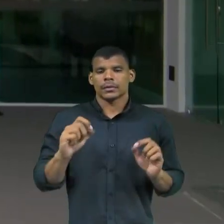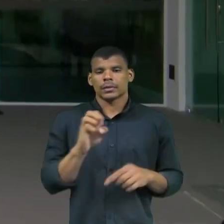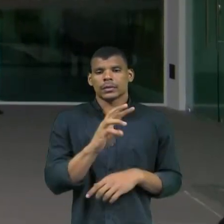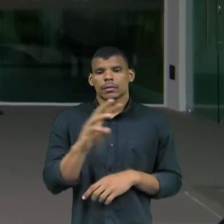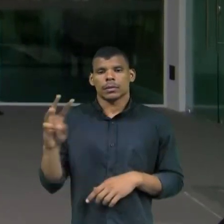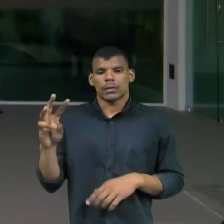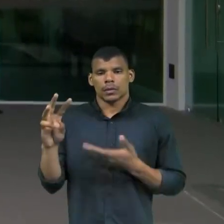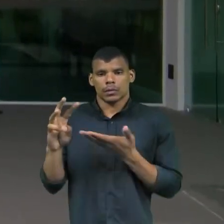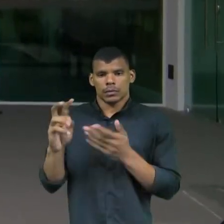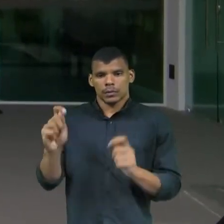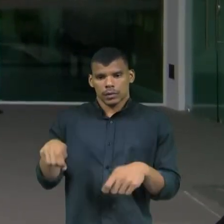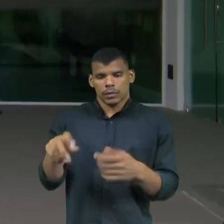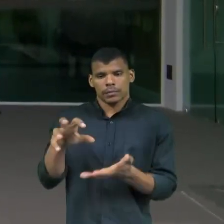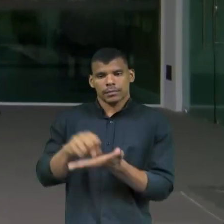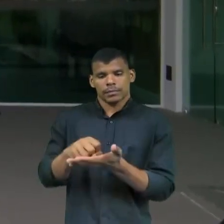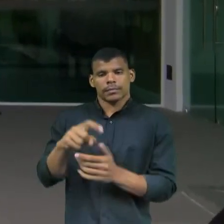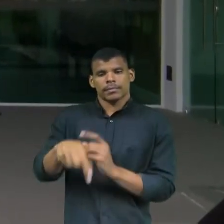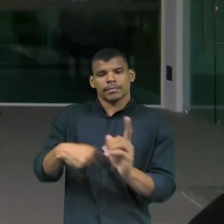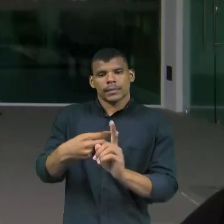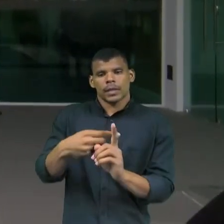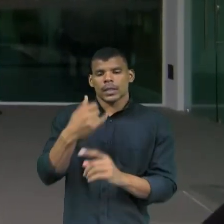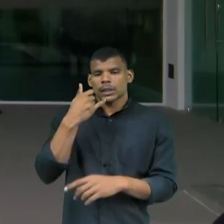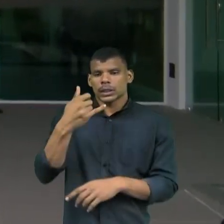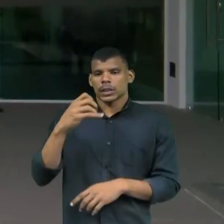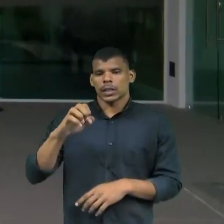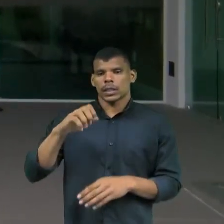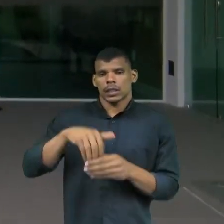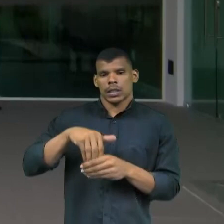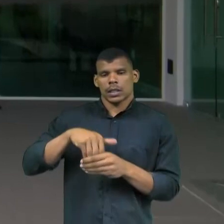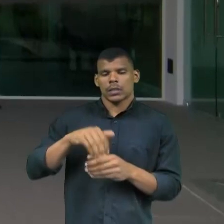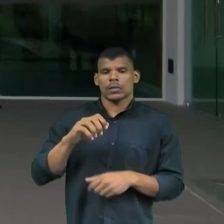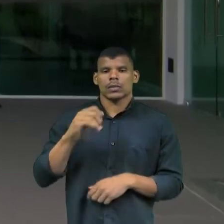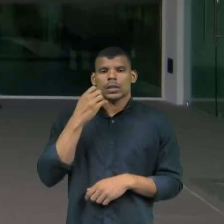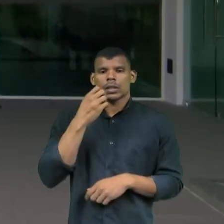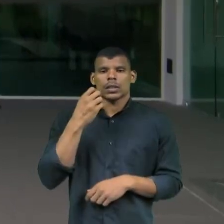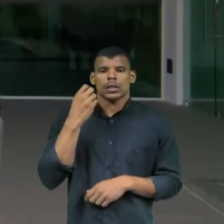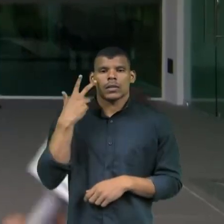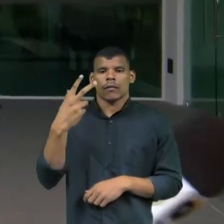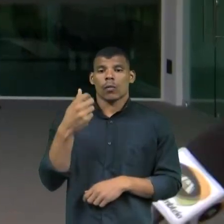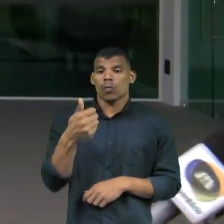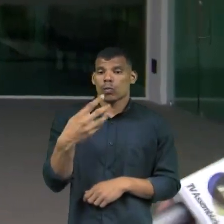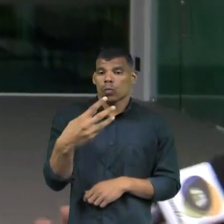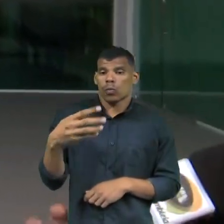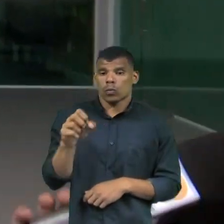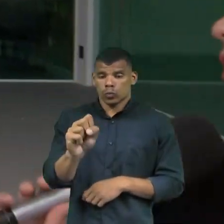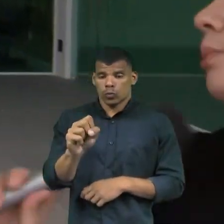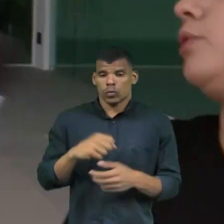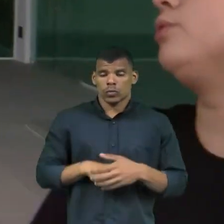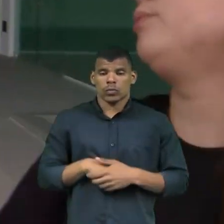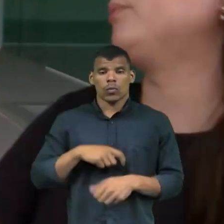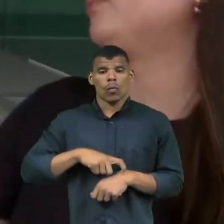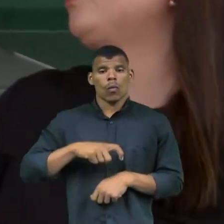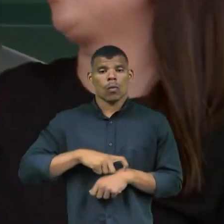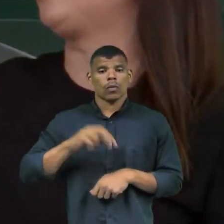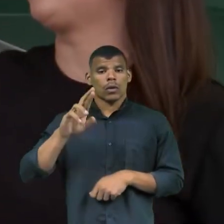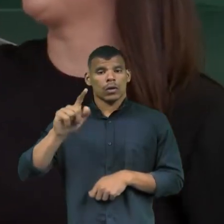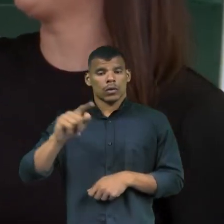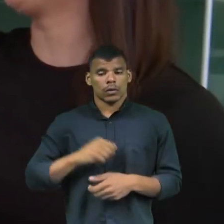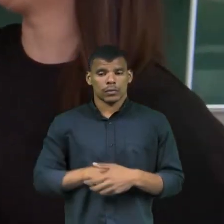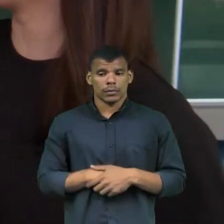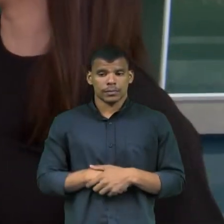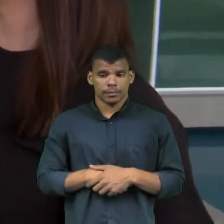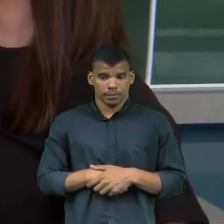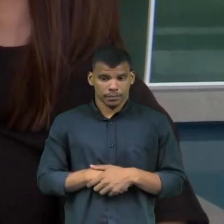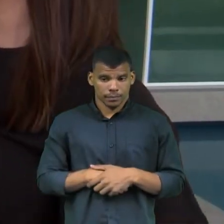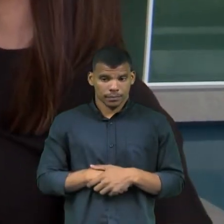Ceará na internet ou ainda por meio do Disque Eleitor, que é o telefone 148. E o horário é diferente nesse período? Sim, o horário